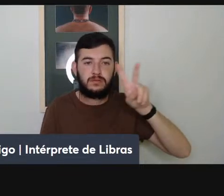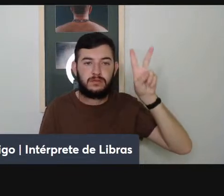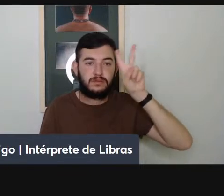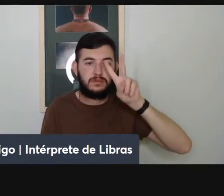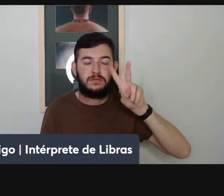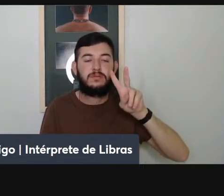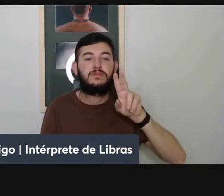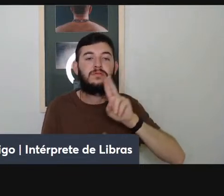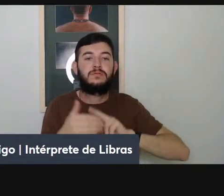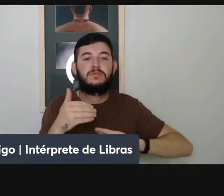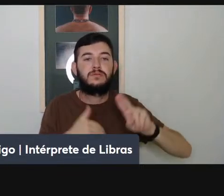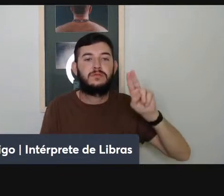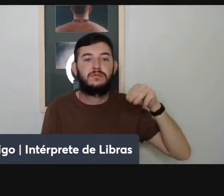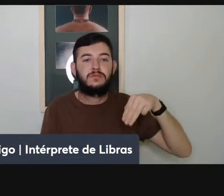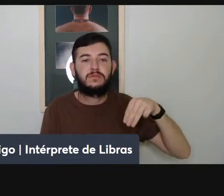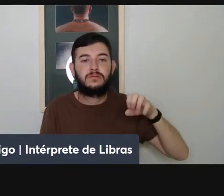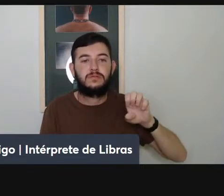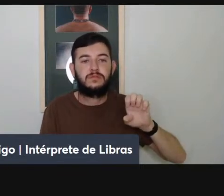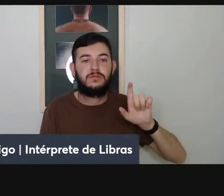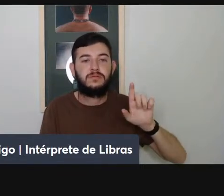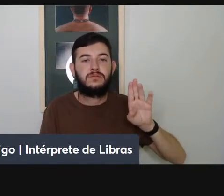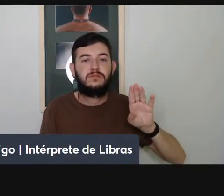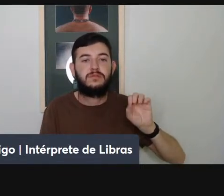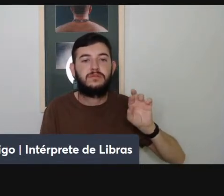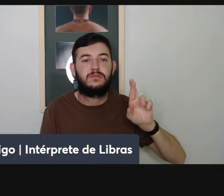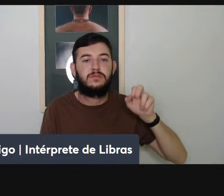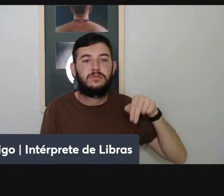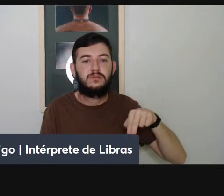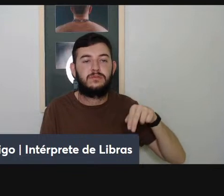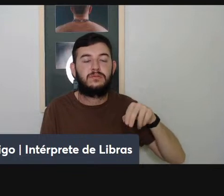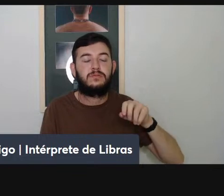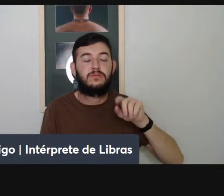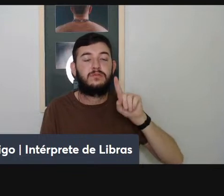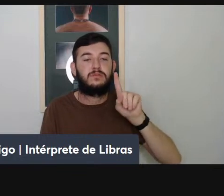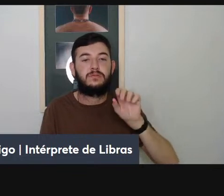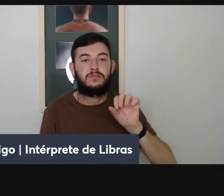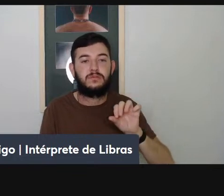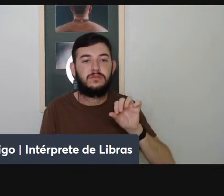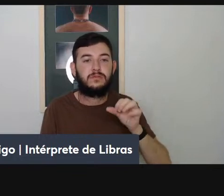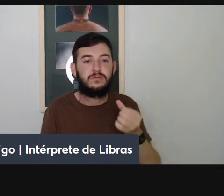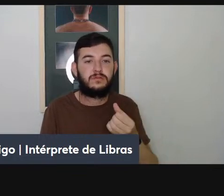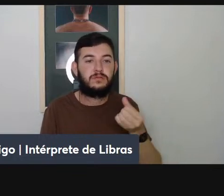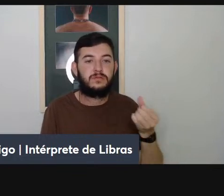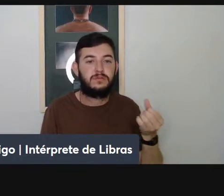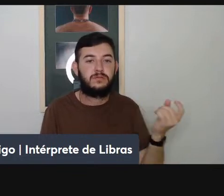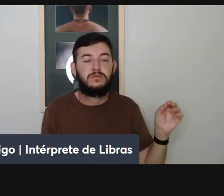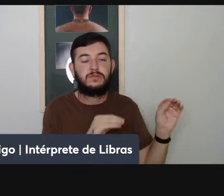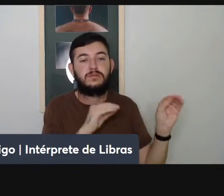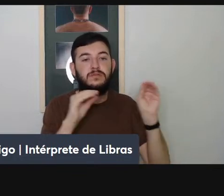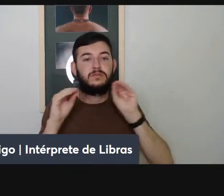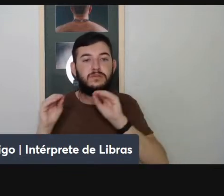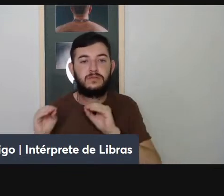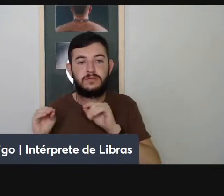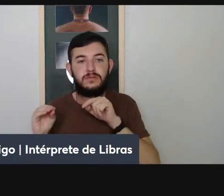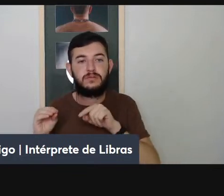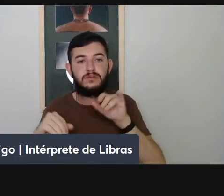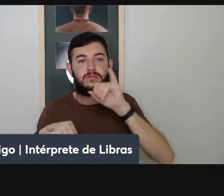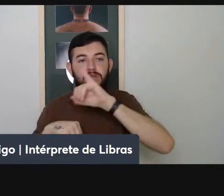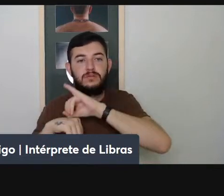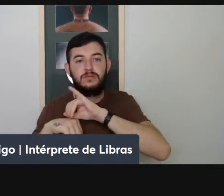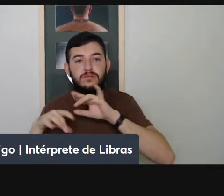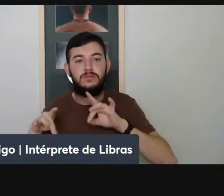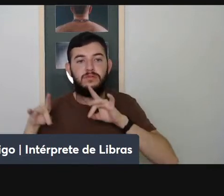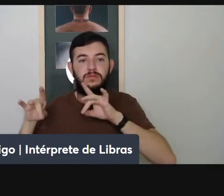de Melbourne, em 1966, e logo em seguida voltou a Sydney, onde ela cursou o doutorado em Ciências